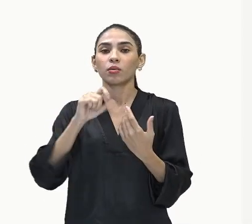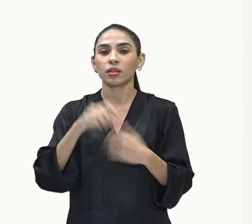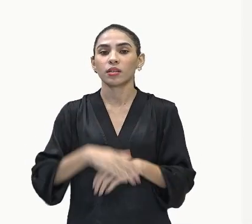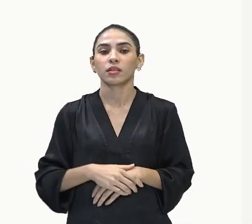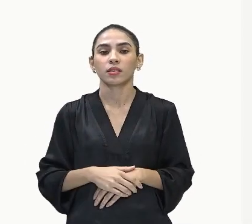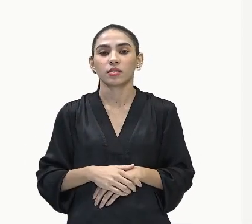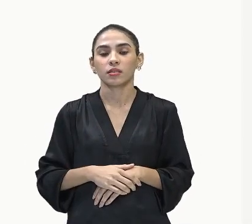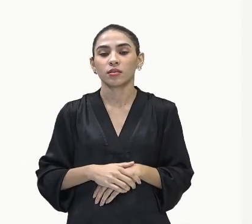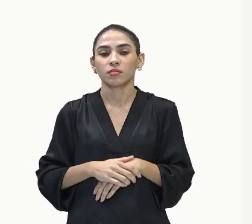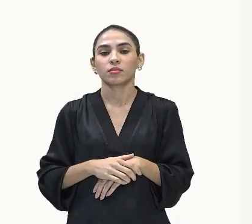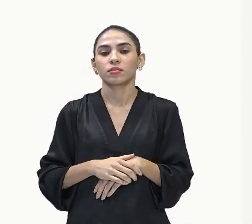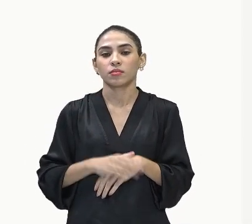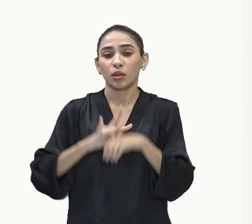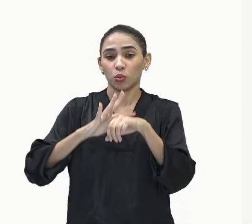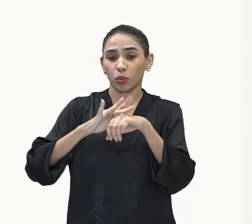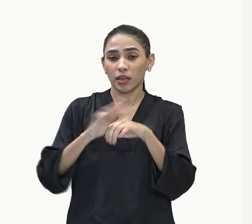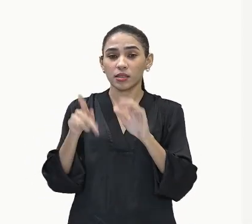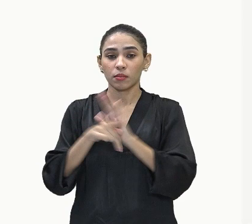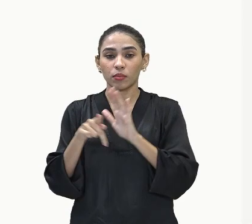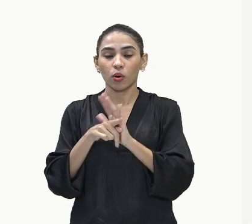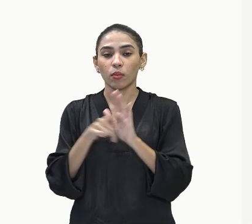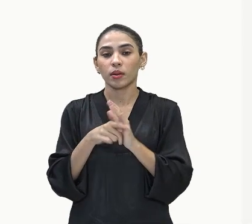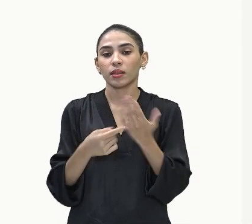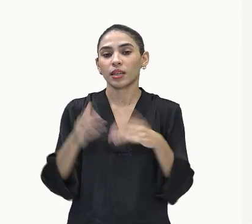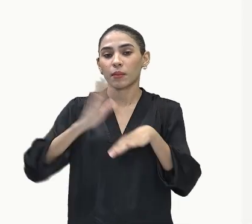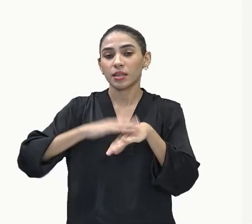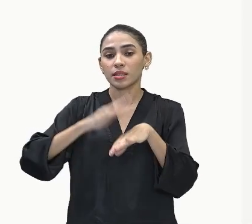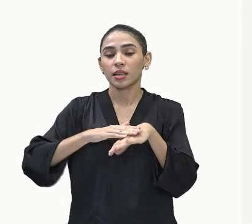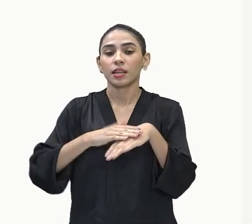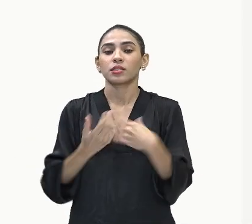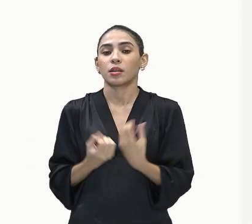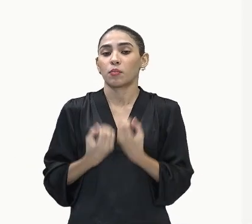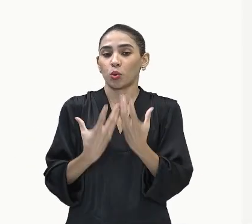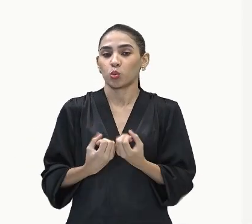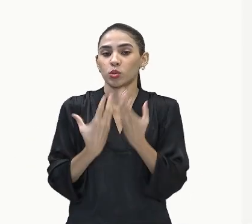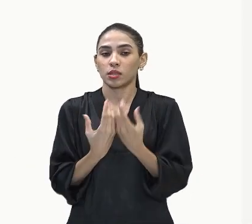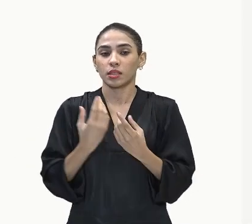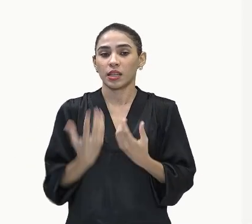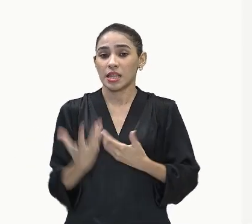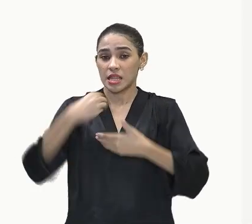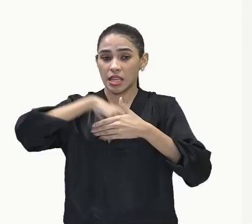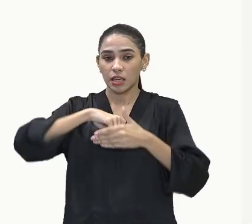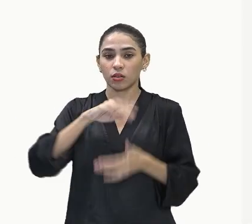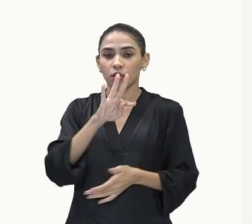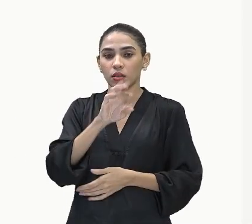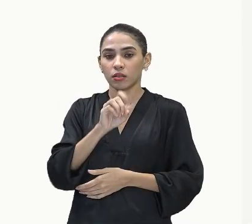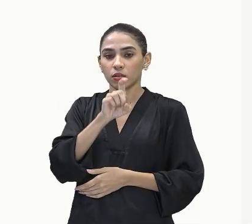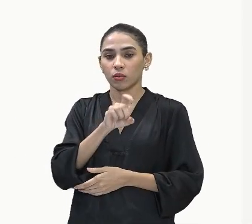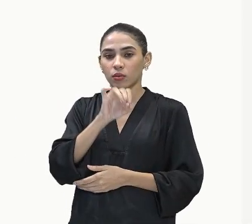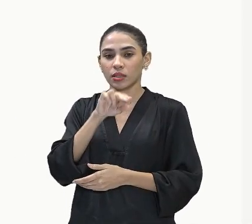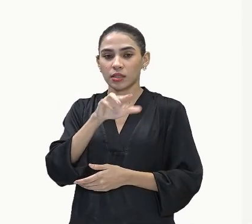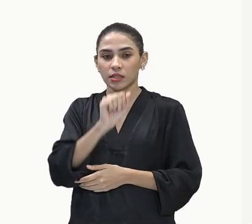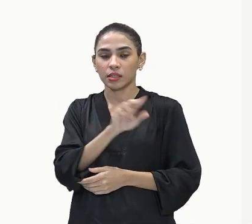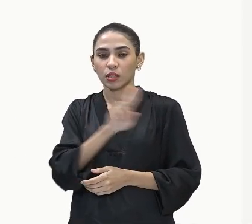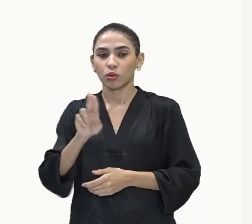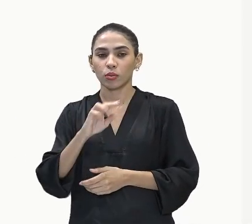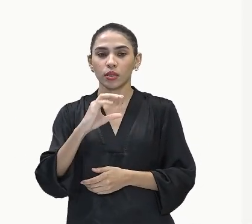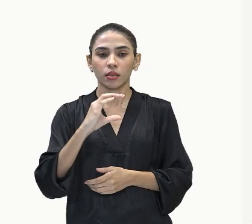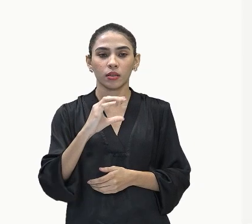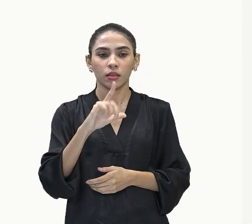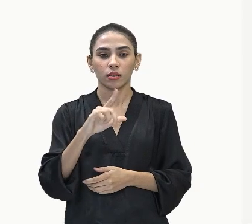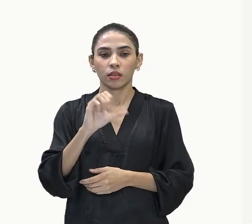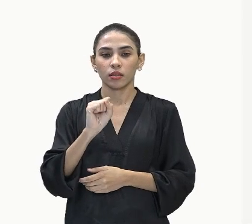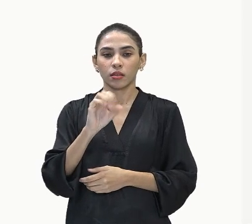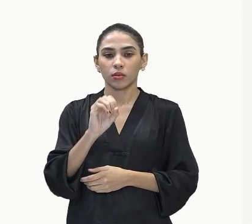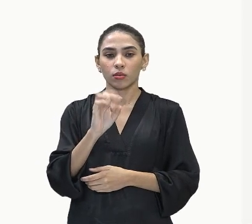toxina então ela vai produzir essa toxina causada pela bactéria chamada clostridium